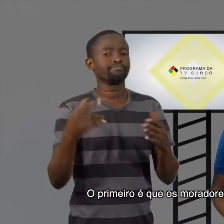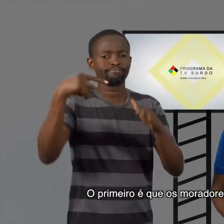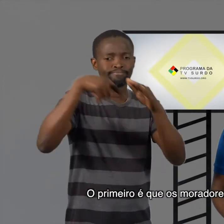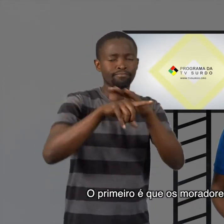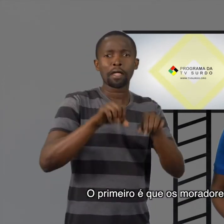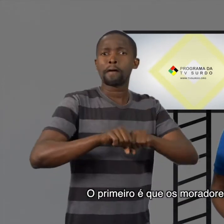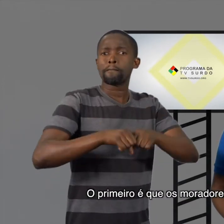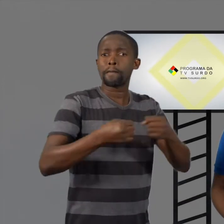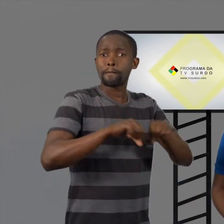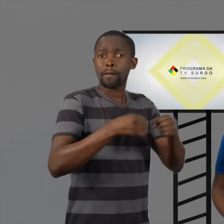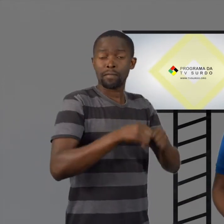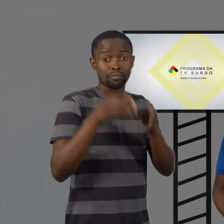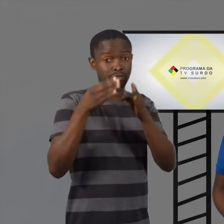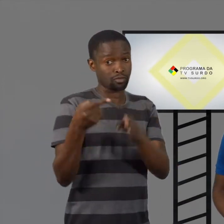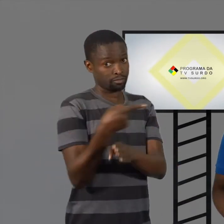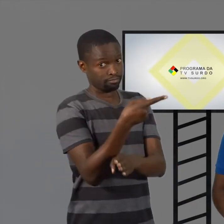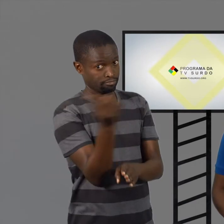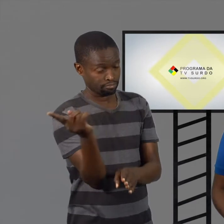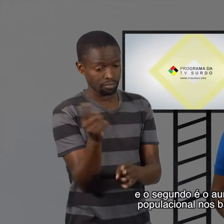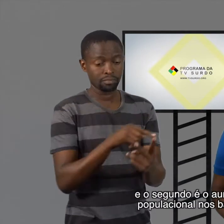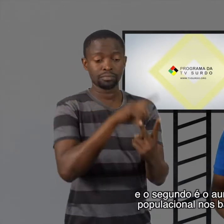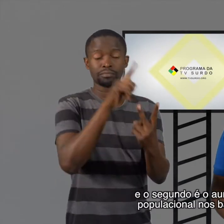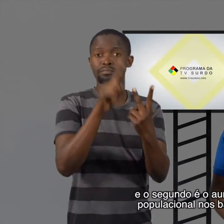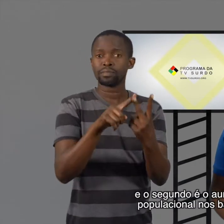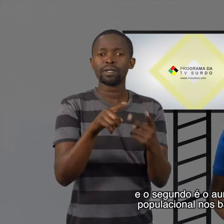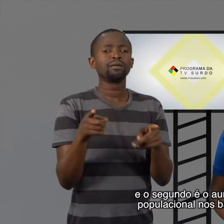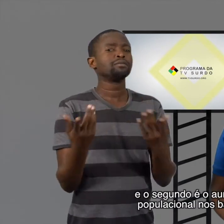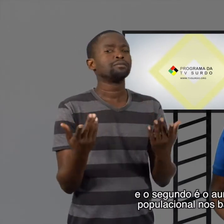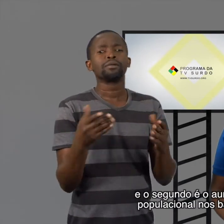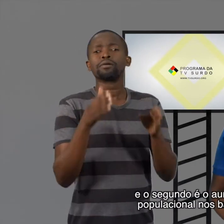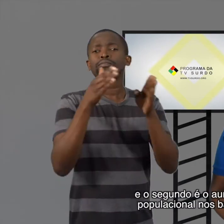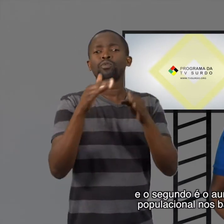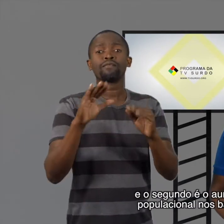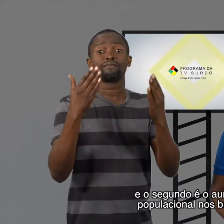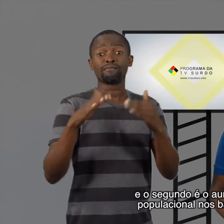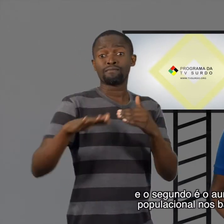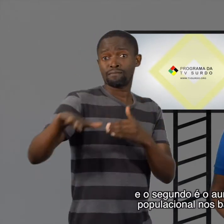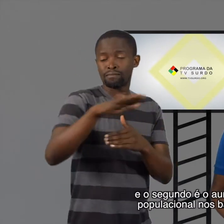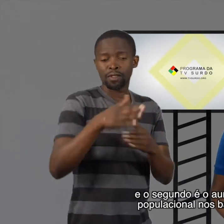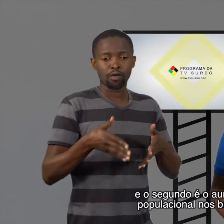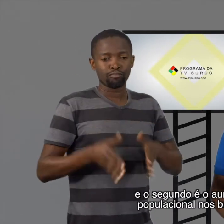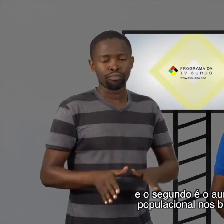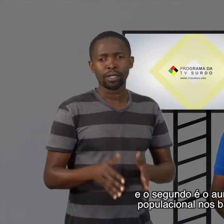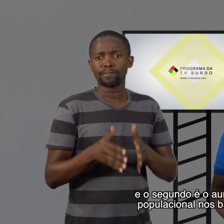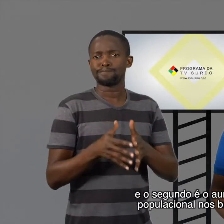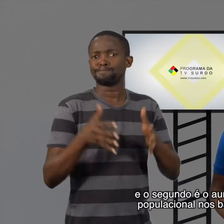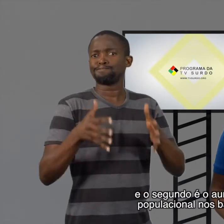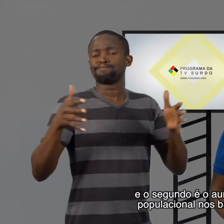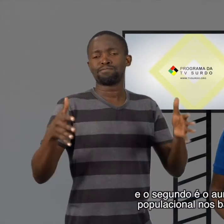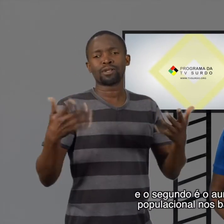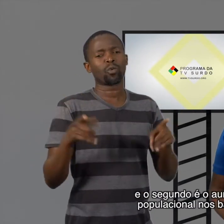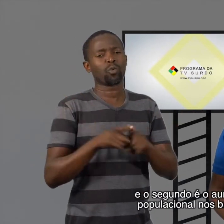moradores vandalizam-nas. E o segundo é o aumento populacional nos bairros.